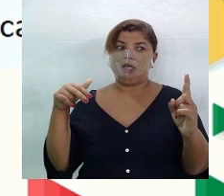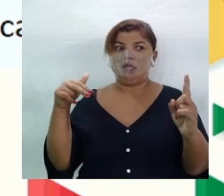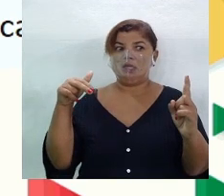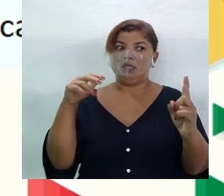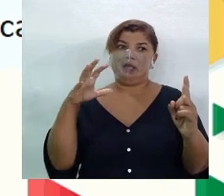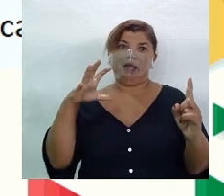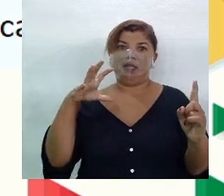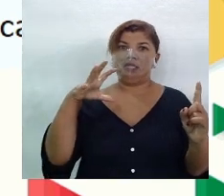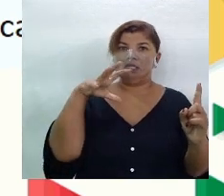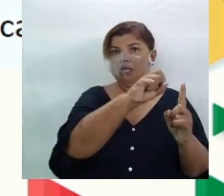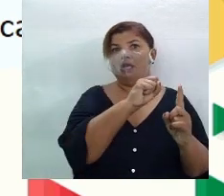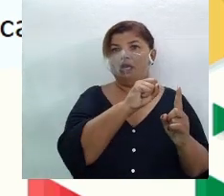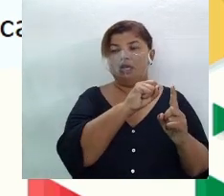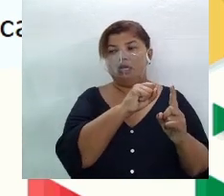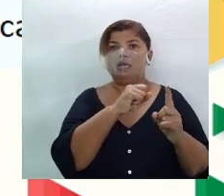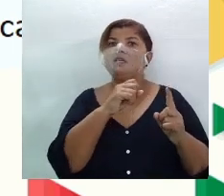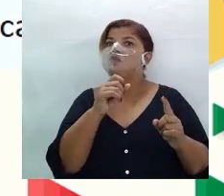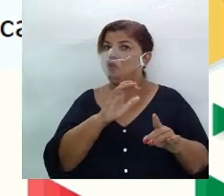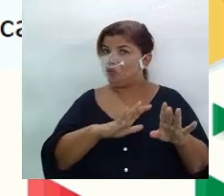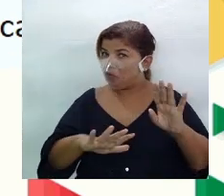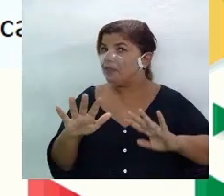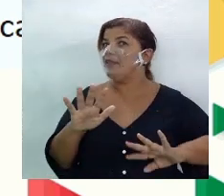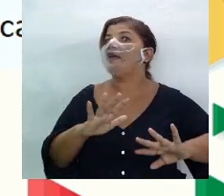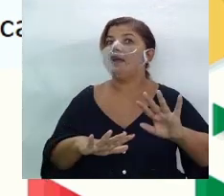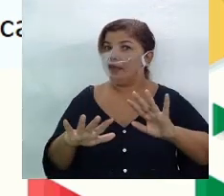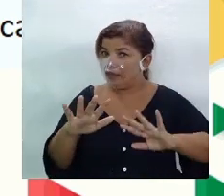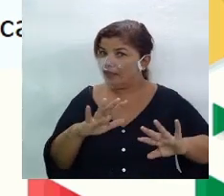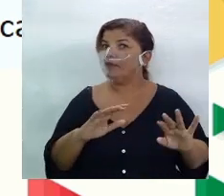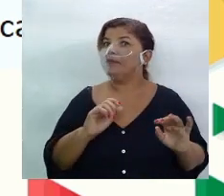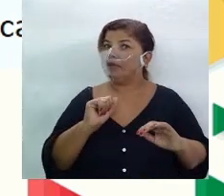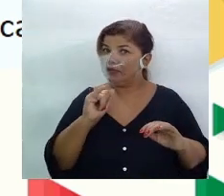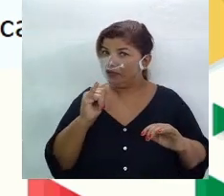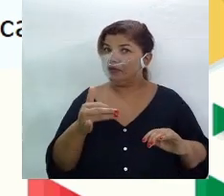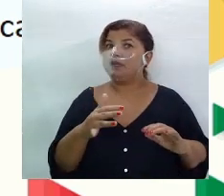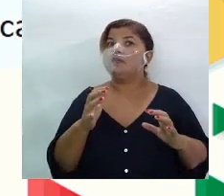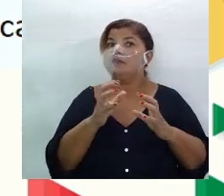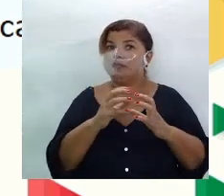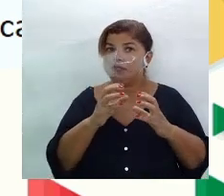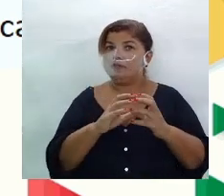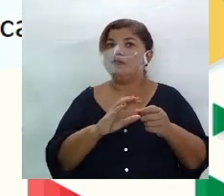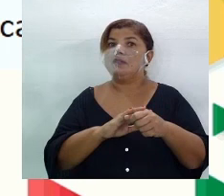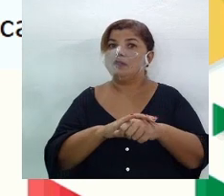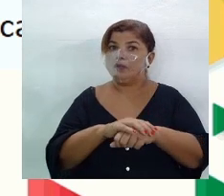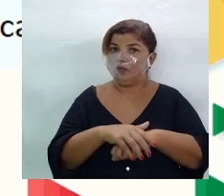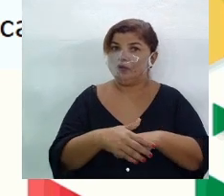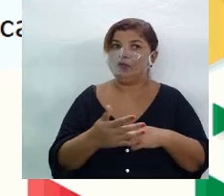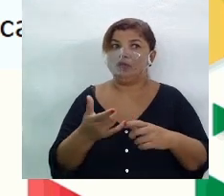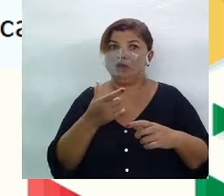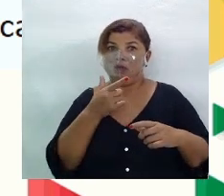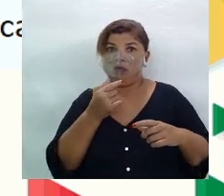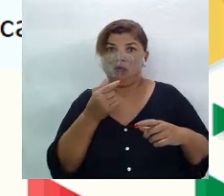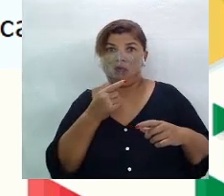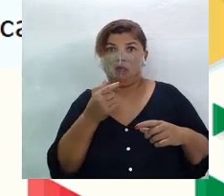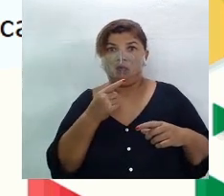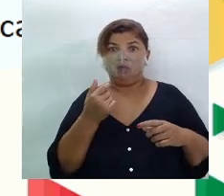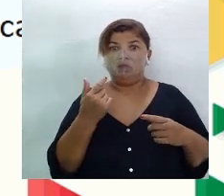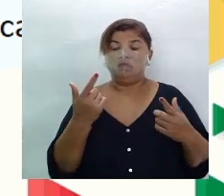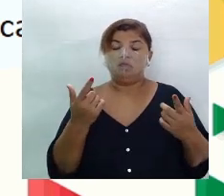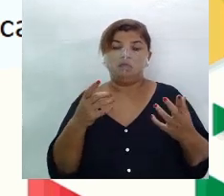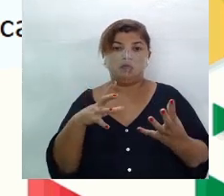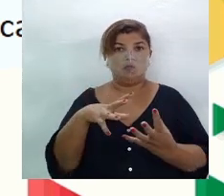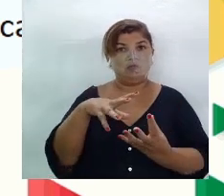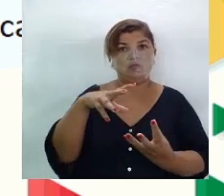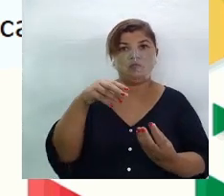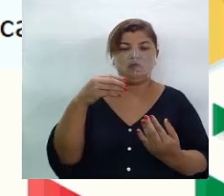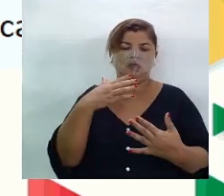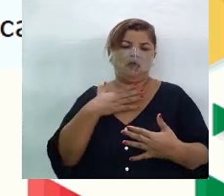farra. Então, cuidado quando você for passar um pouco do horário no nosso Recife à noite, tá? É um ser misterioso que, sob as vestes de